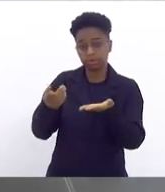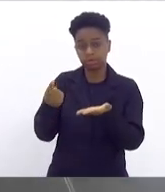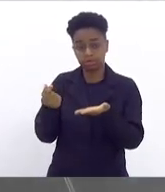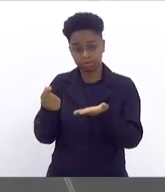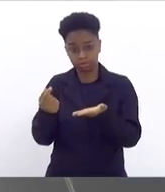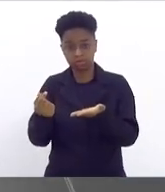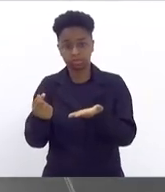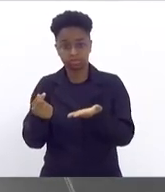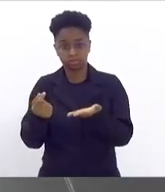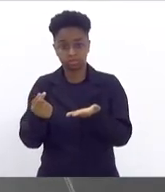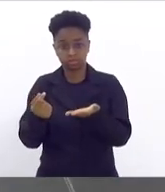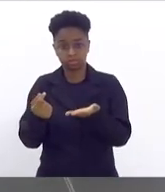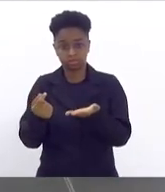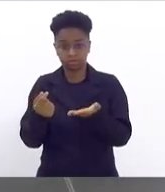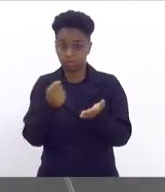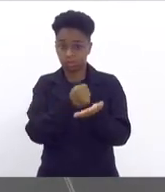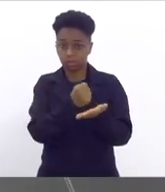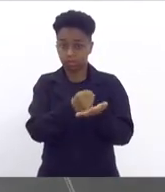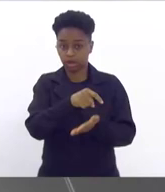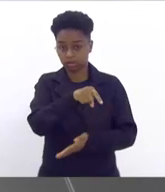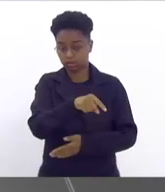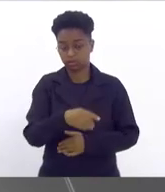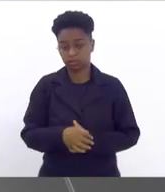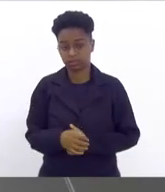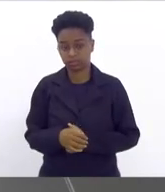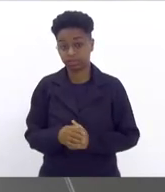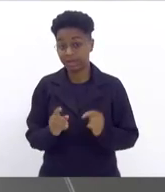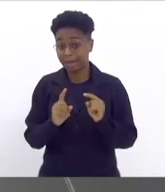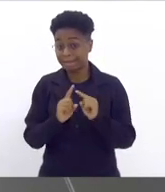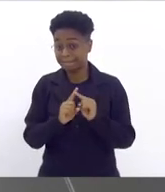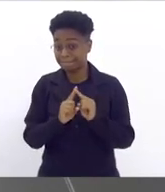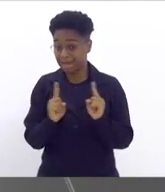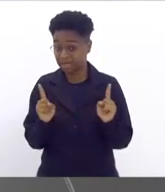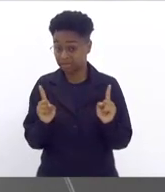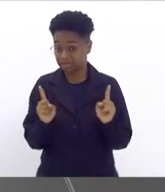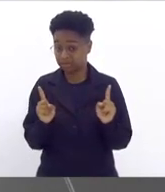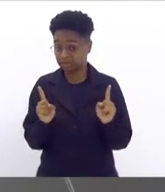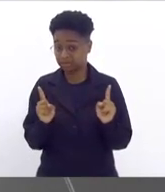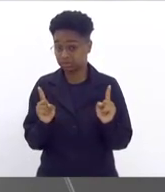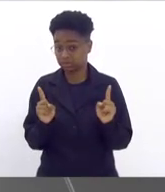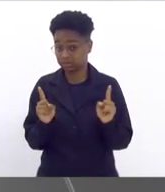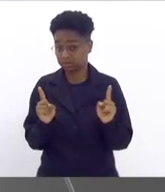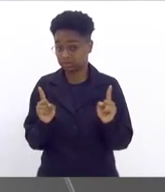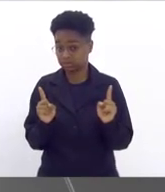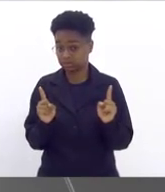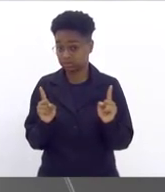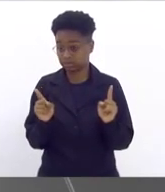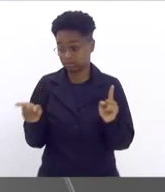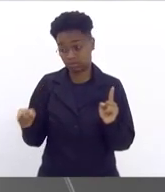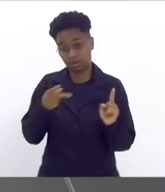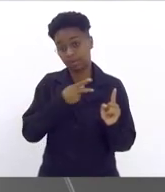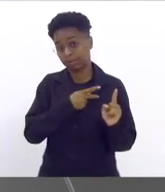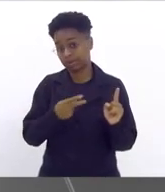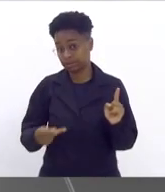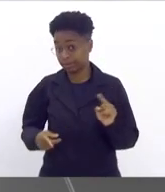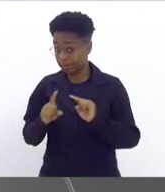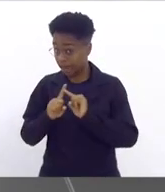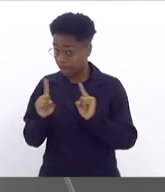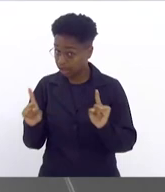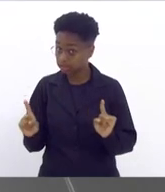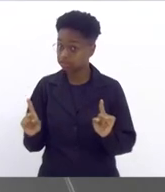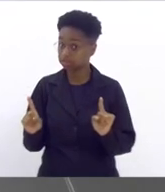do contrato de concessão. Entretanto, senhor presidente,